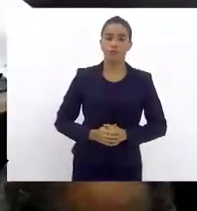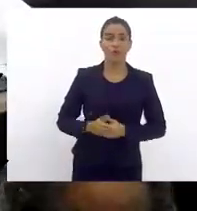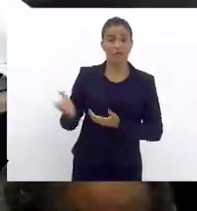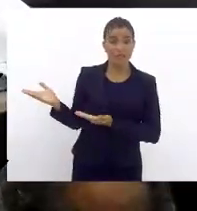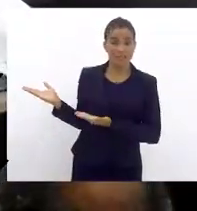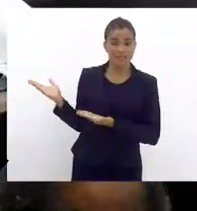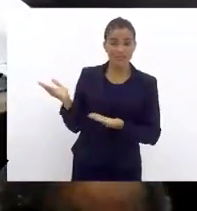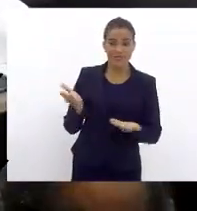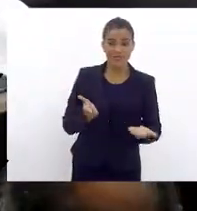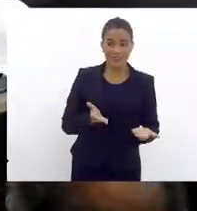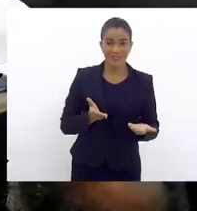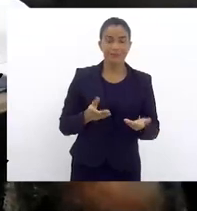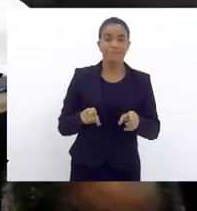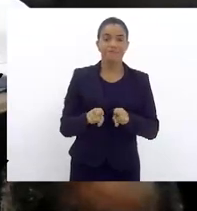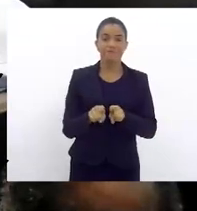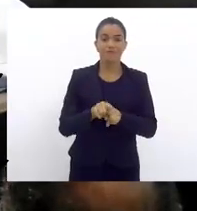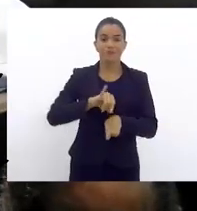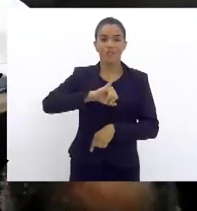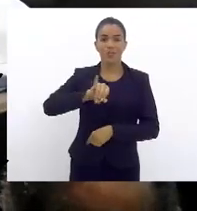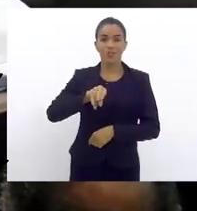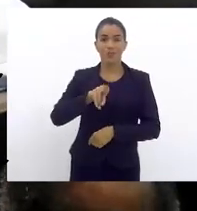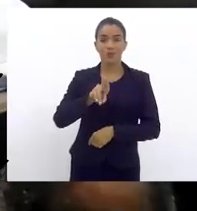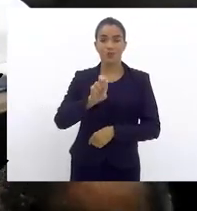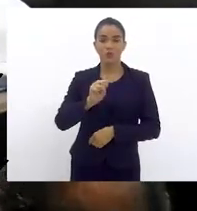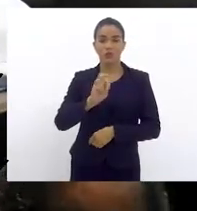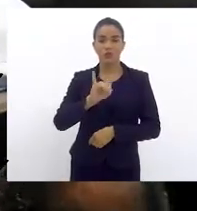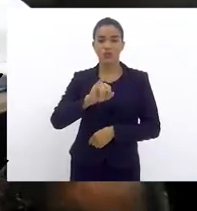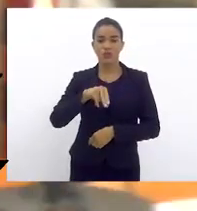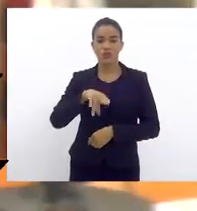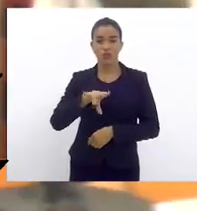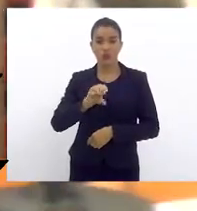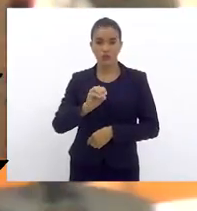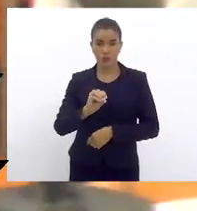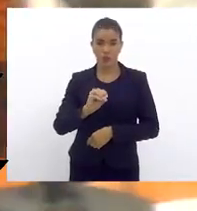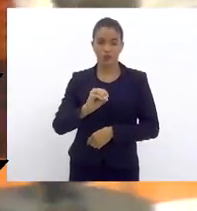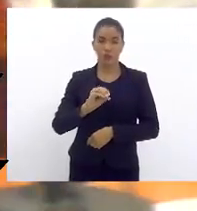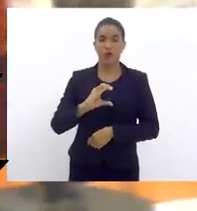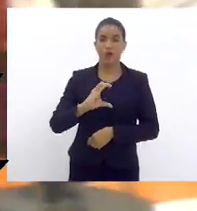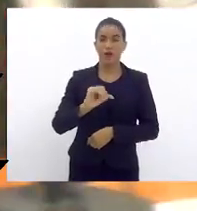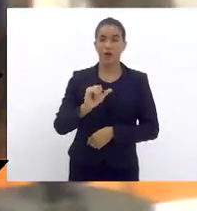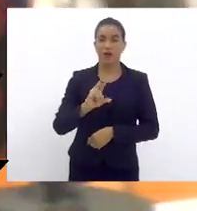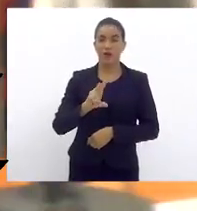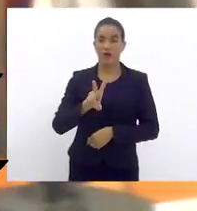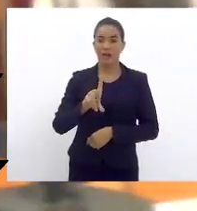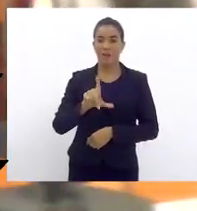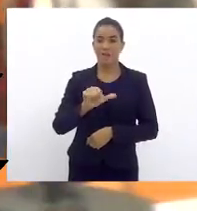chamar também o Justino Carvalho cadê ele